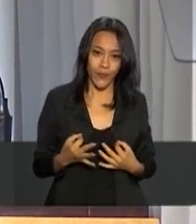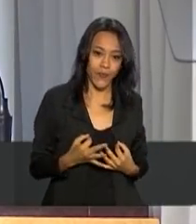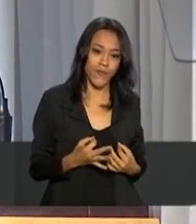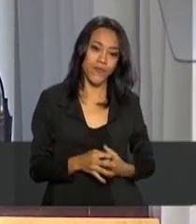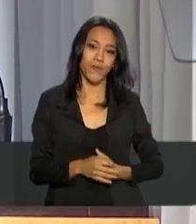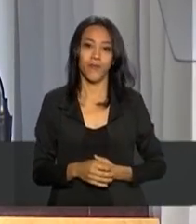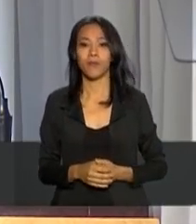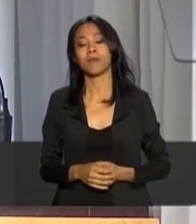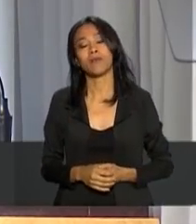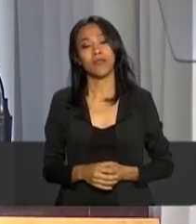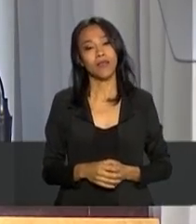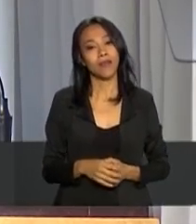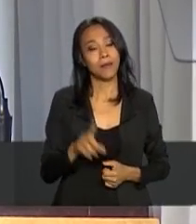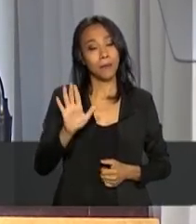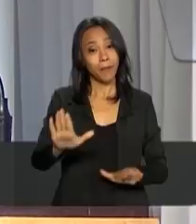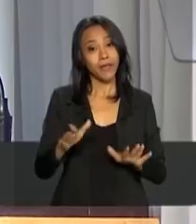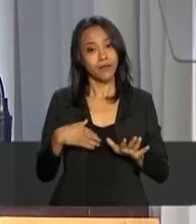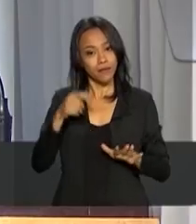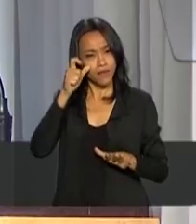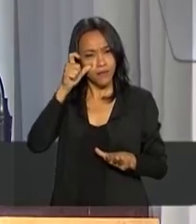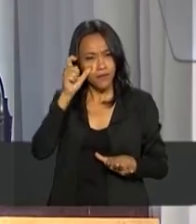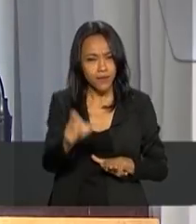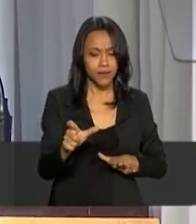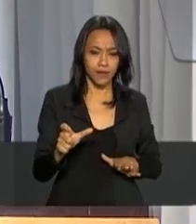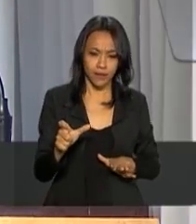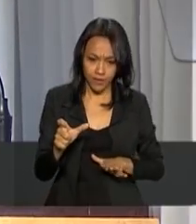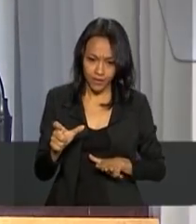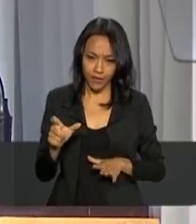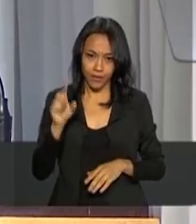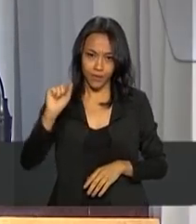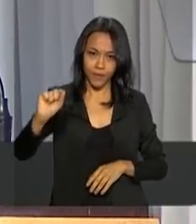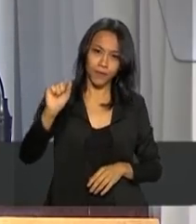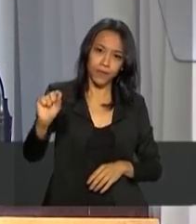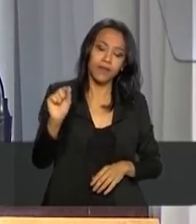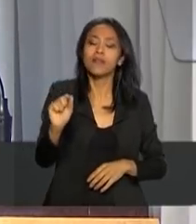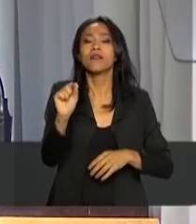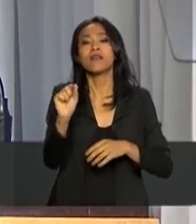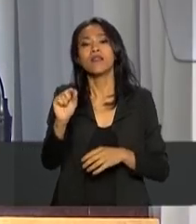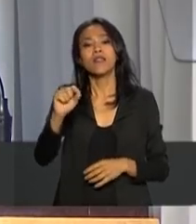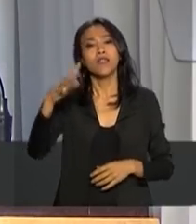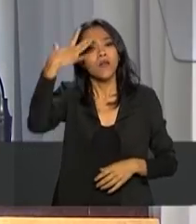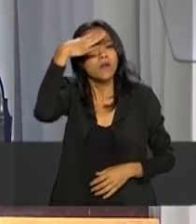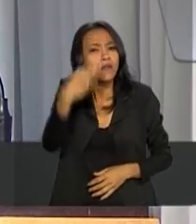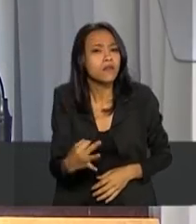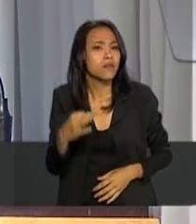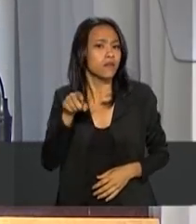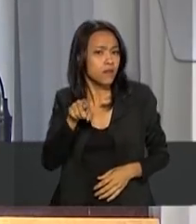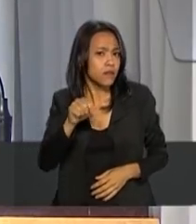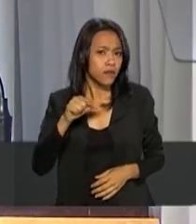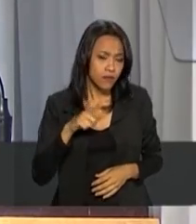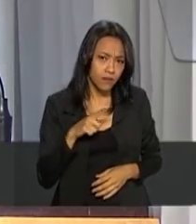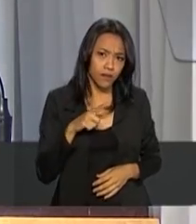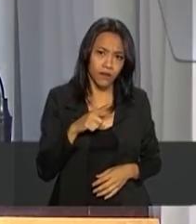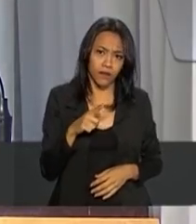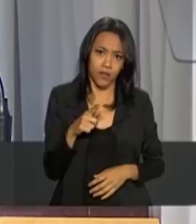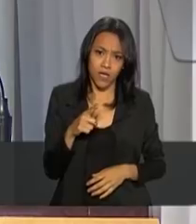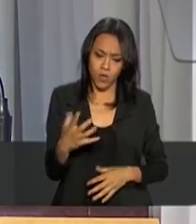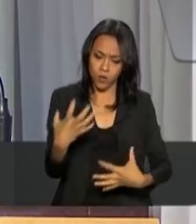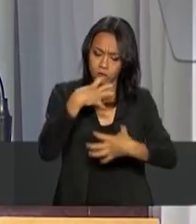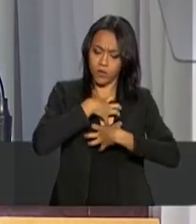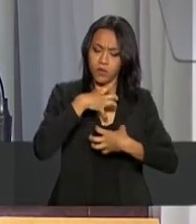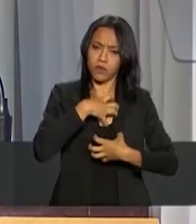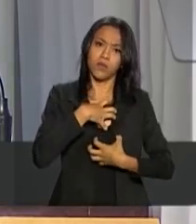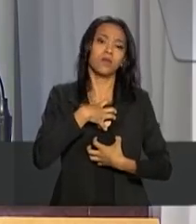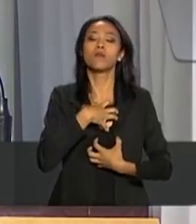o interessante, mas isto fruto do quê? Da compreensão que você tem que ter. Não é do espírito